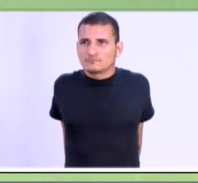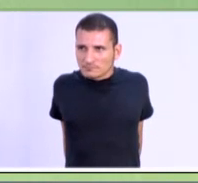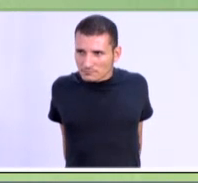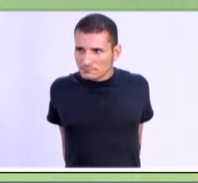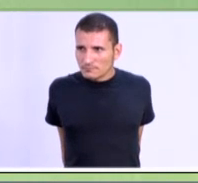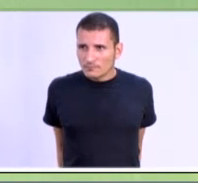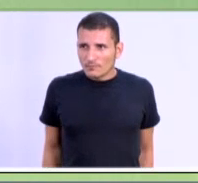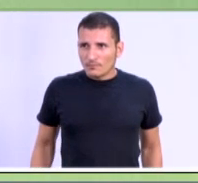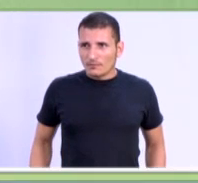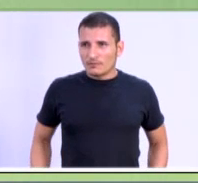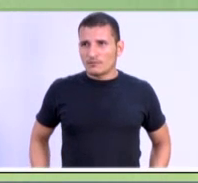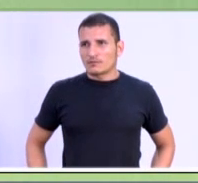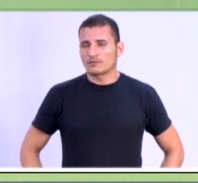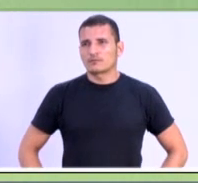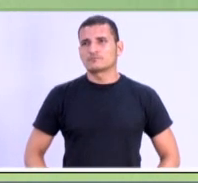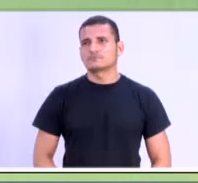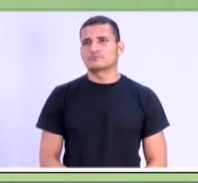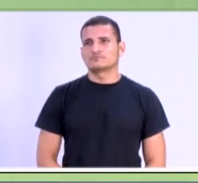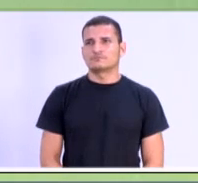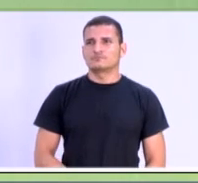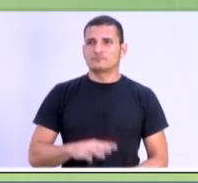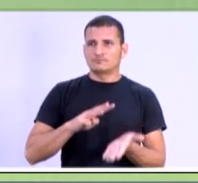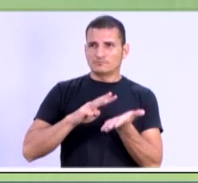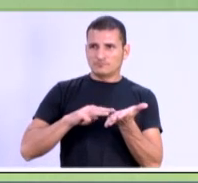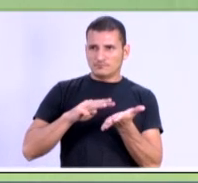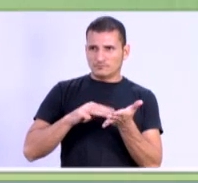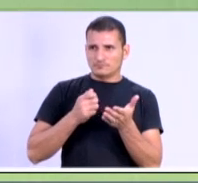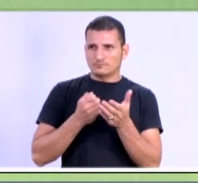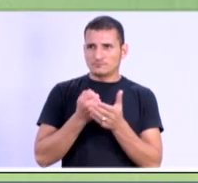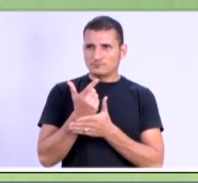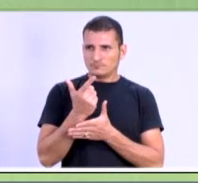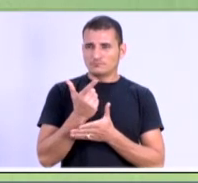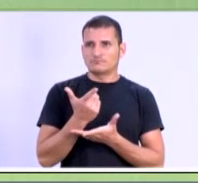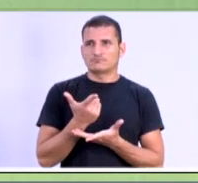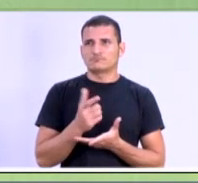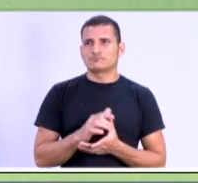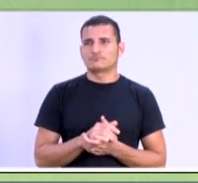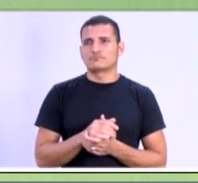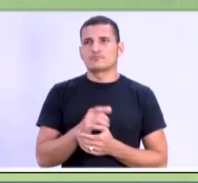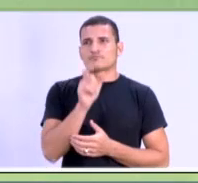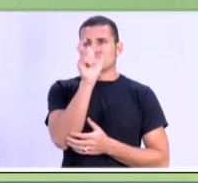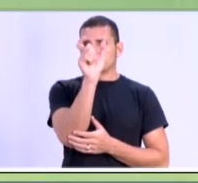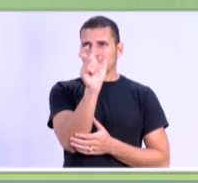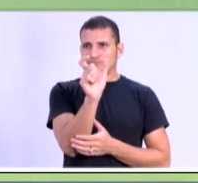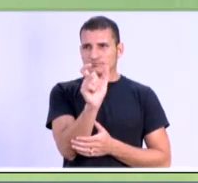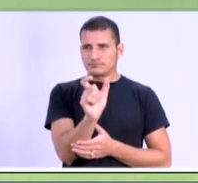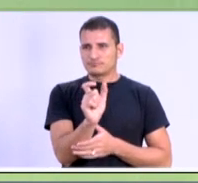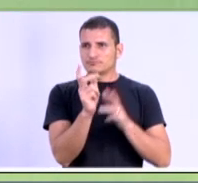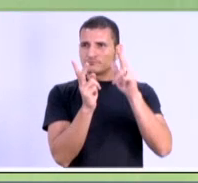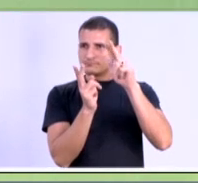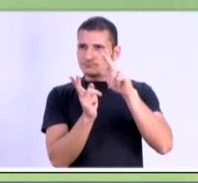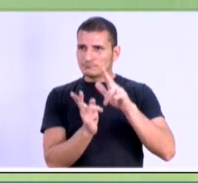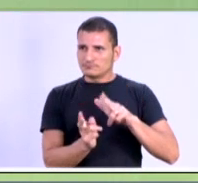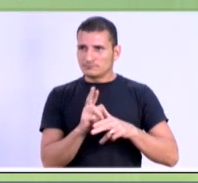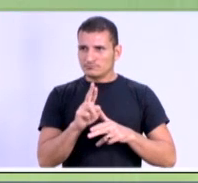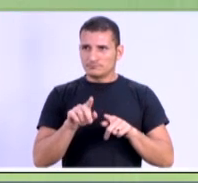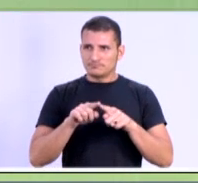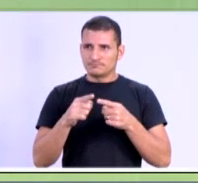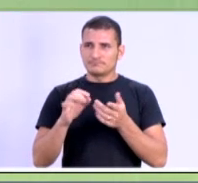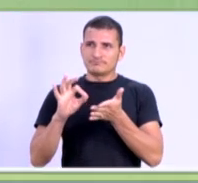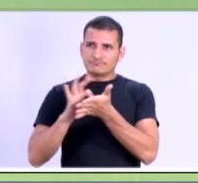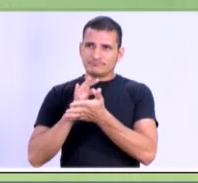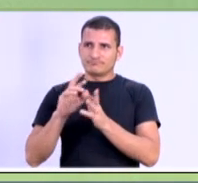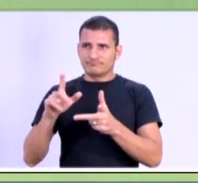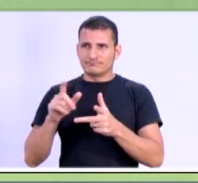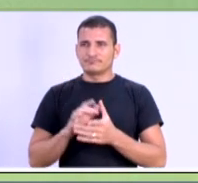comprar, e eu fui definido várias vezes o comprar, e apesar de ter o mesmo nome, eles têm assinaturas diferentes. Porque, olha, quantos